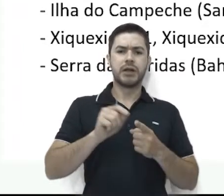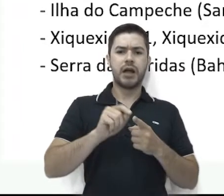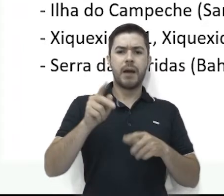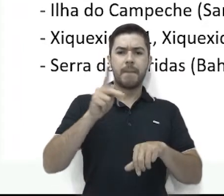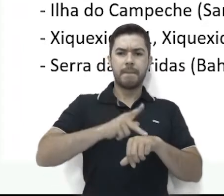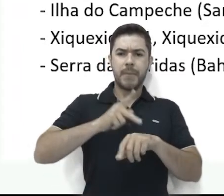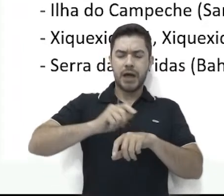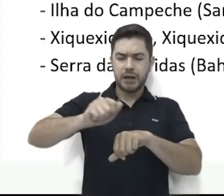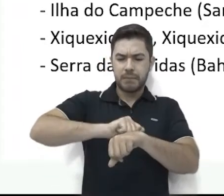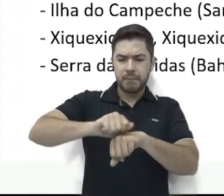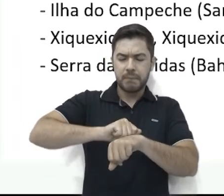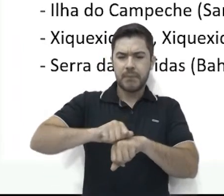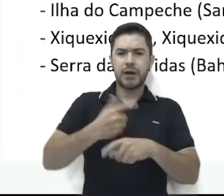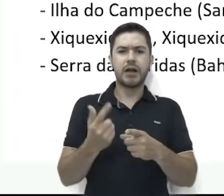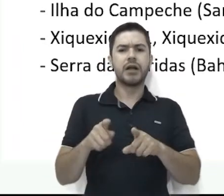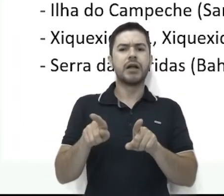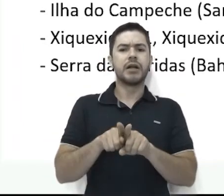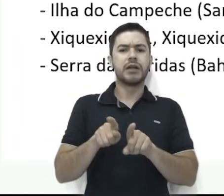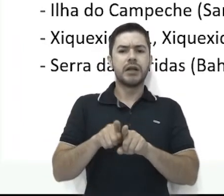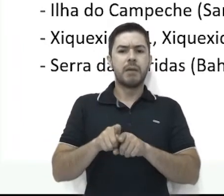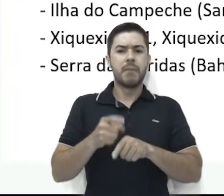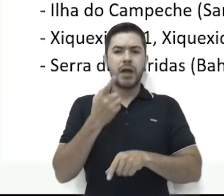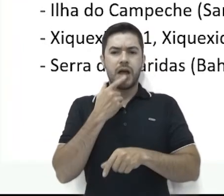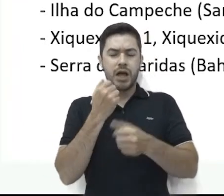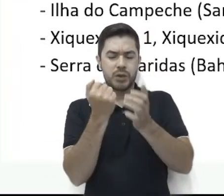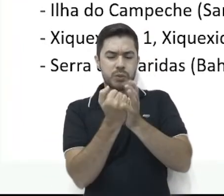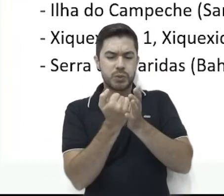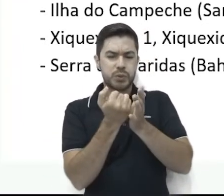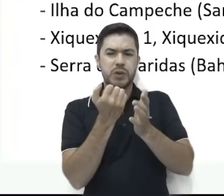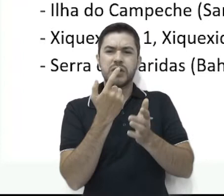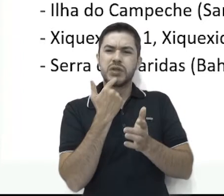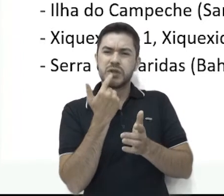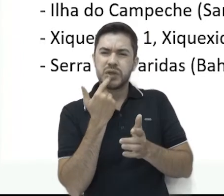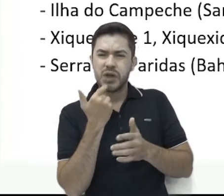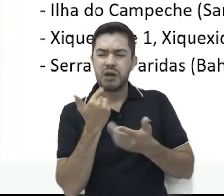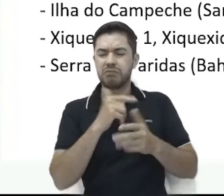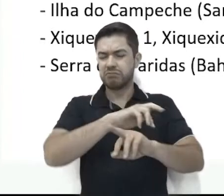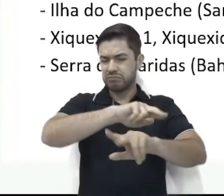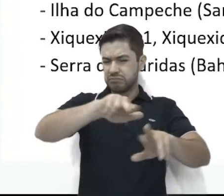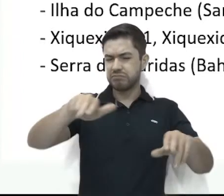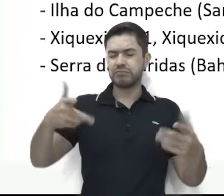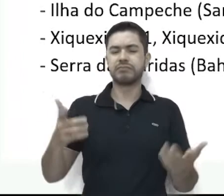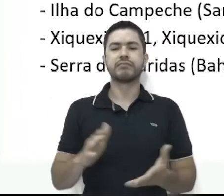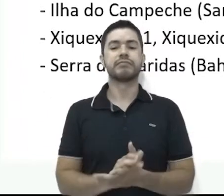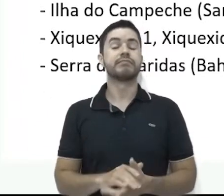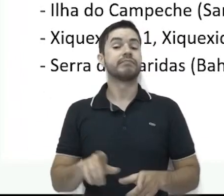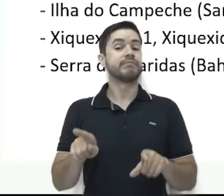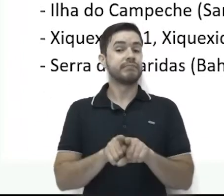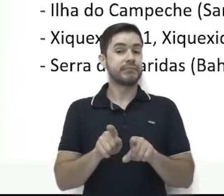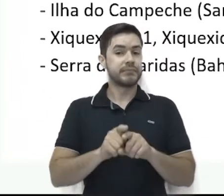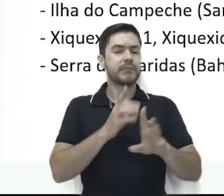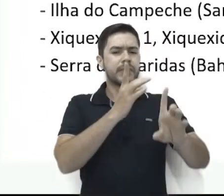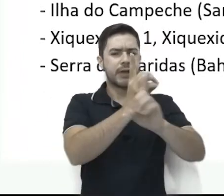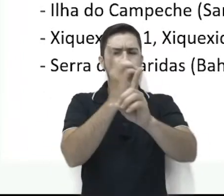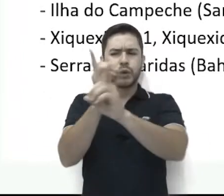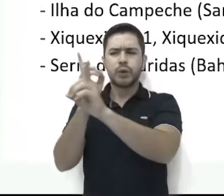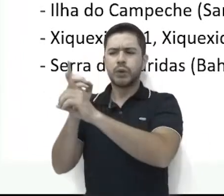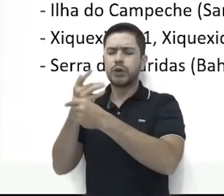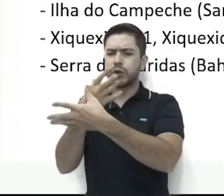carvão, ossos, sangue de animais e outras rochas. No Brasil, esse tipo de arte é encontrado em várias cidades.